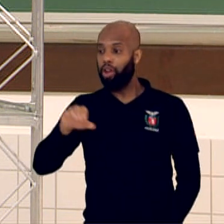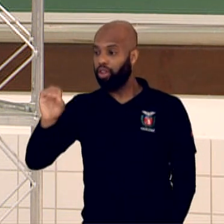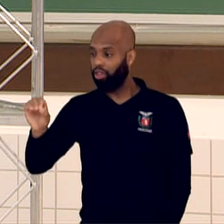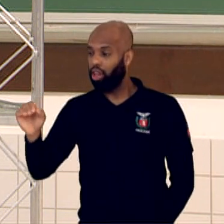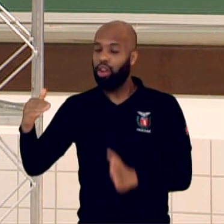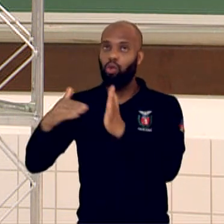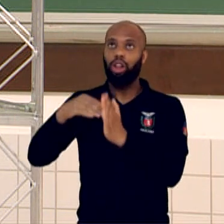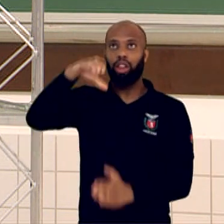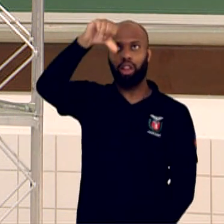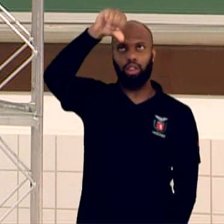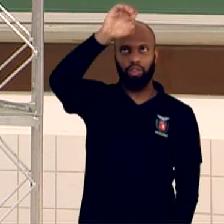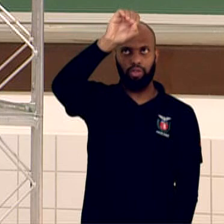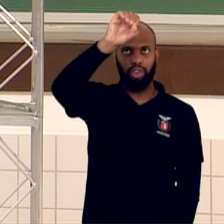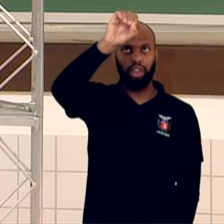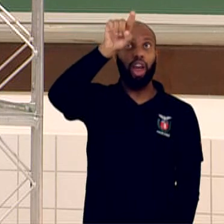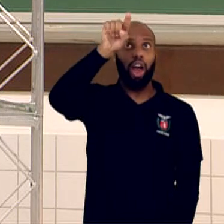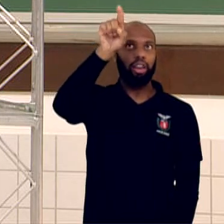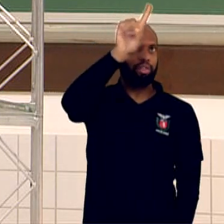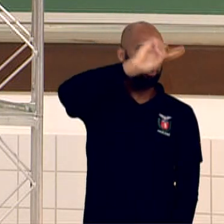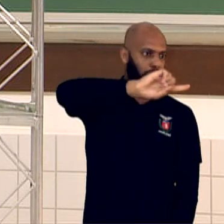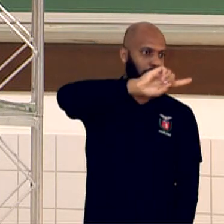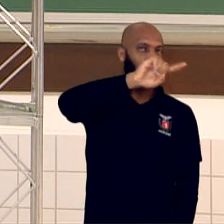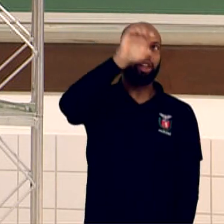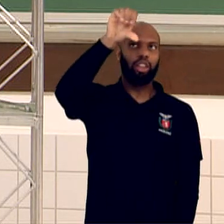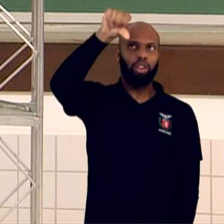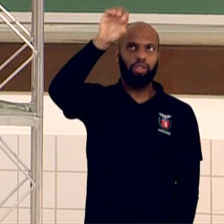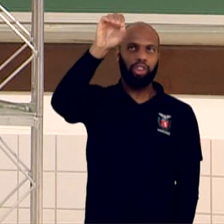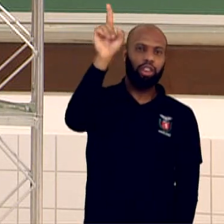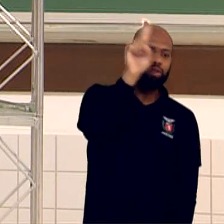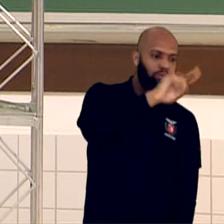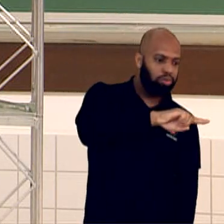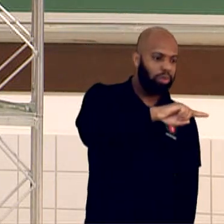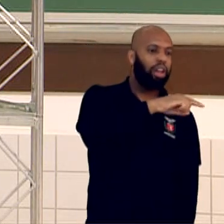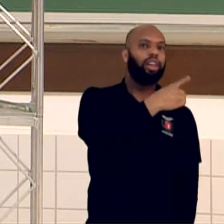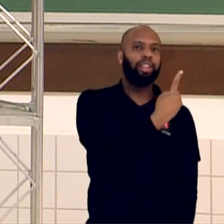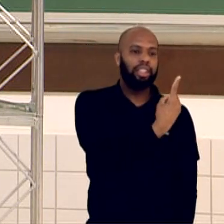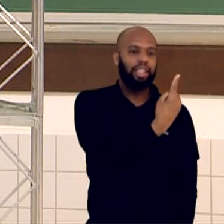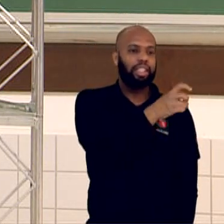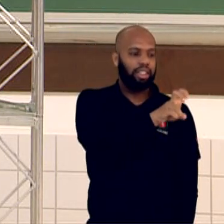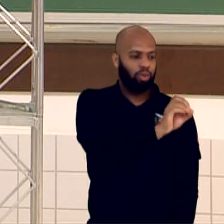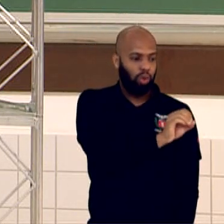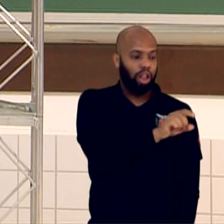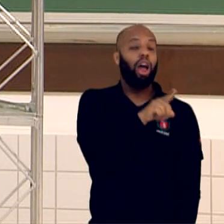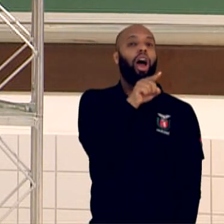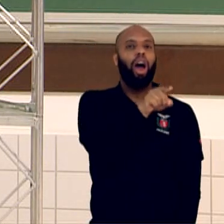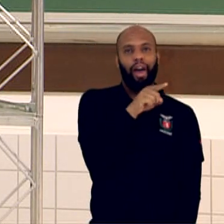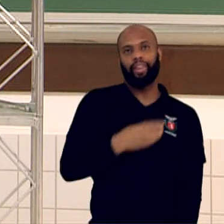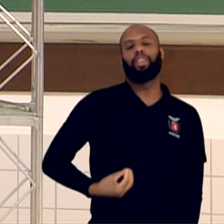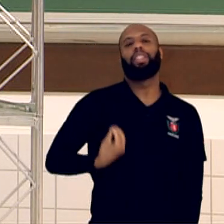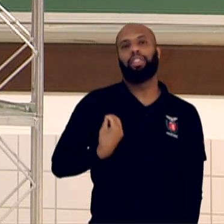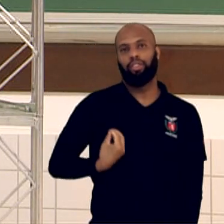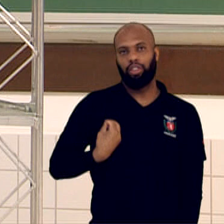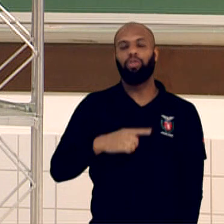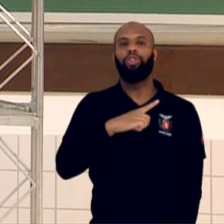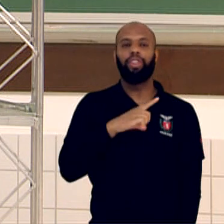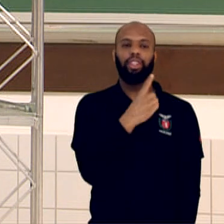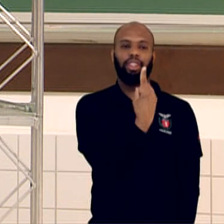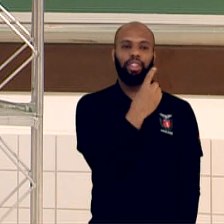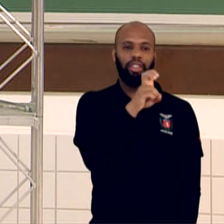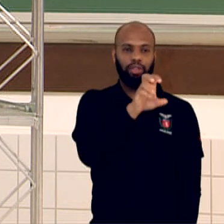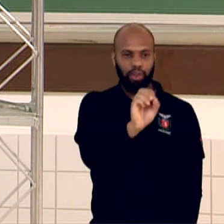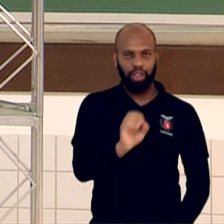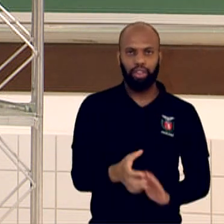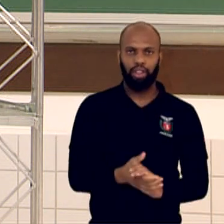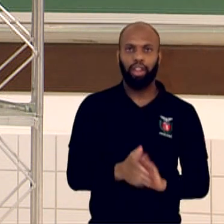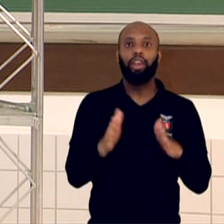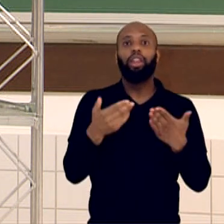o segundo de 90 a 180. Então, o 150 pertence ao segundo. Nesse caso, qual relação que a